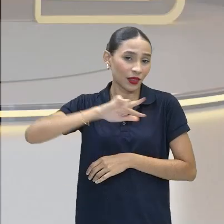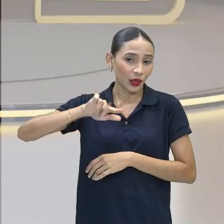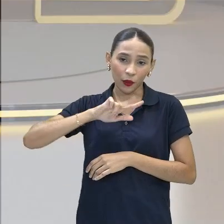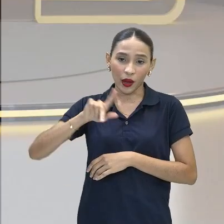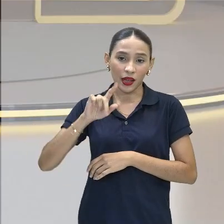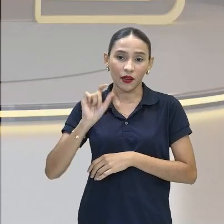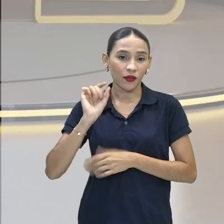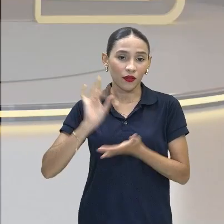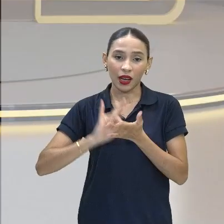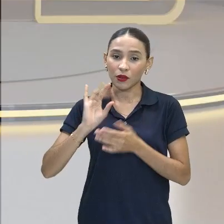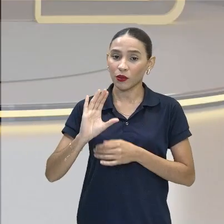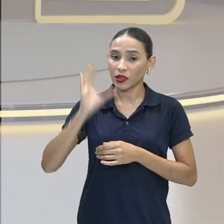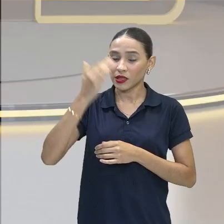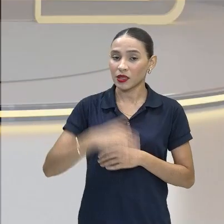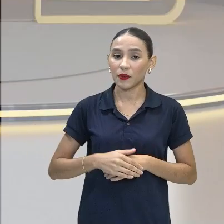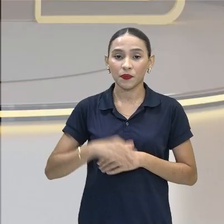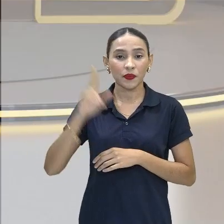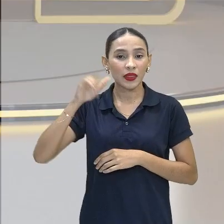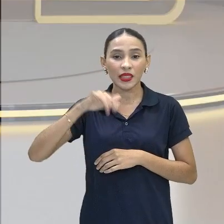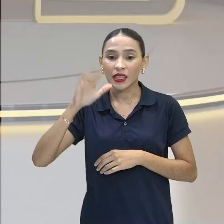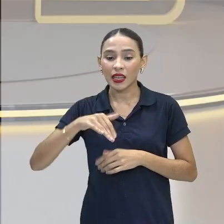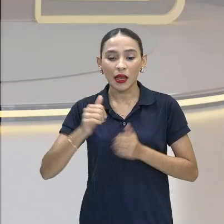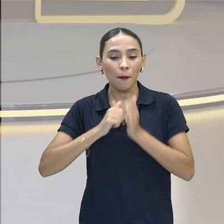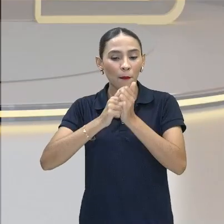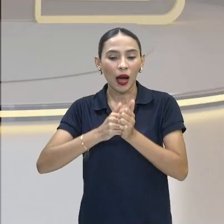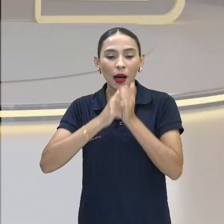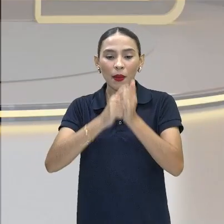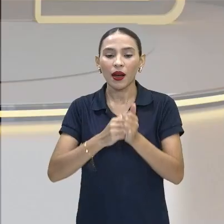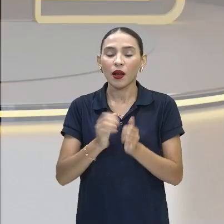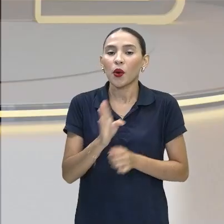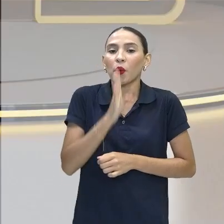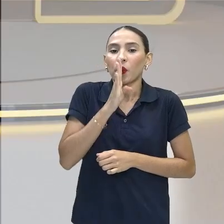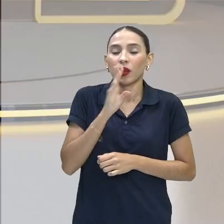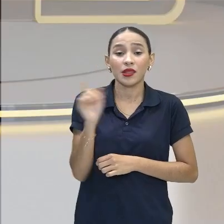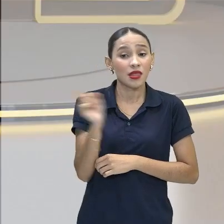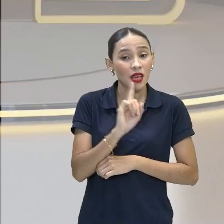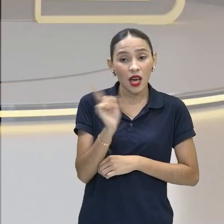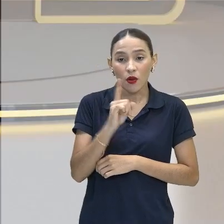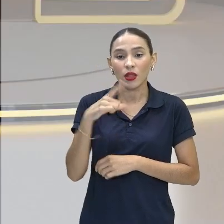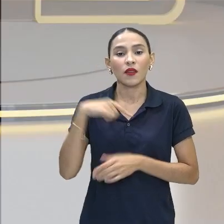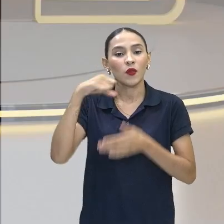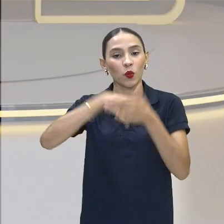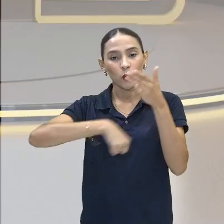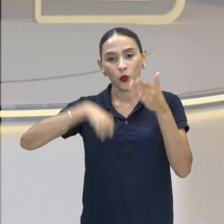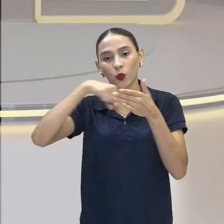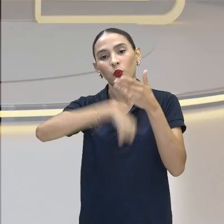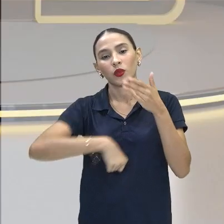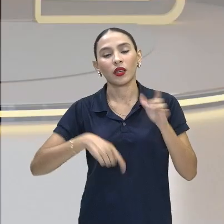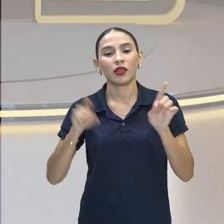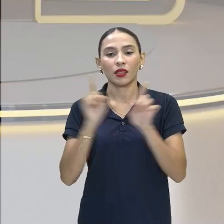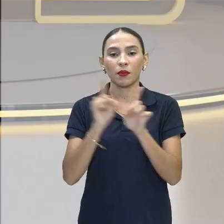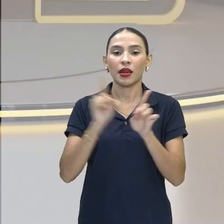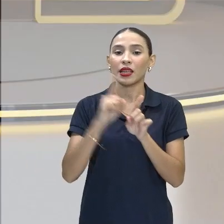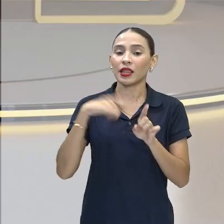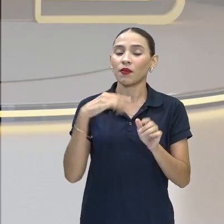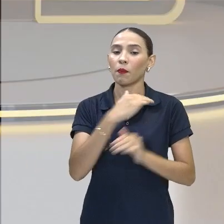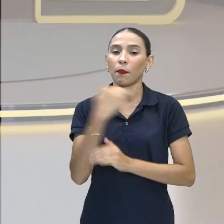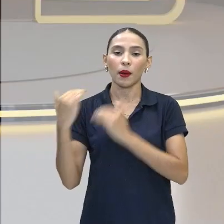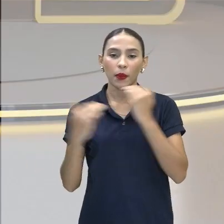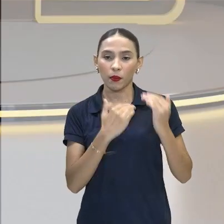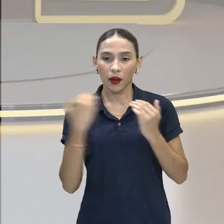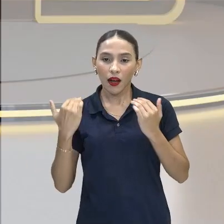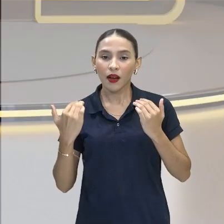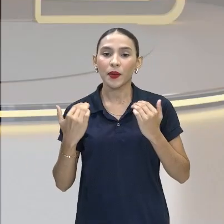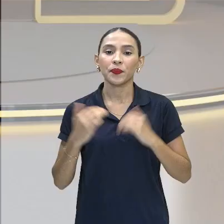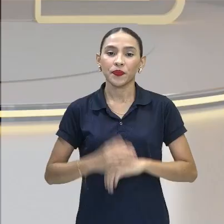que acontecia, ninguém foi pacífico, ficou lá caladinho, não, teve lutas, teve mortes, né?